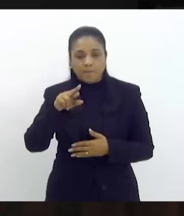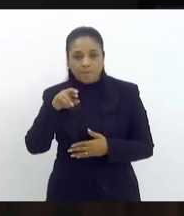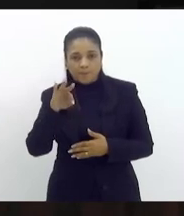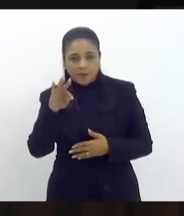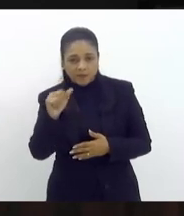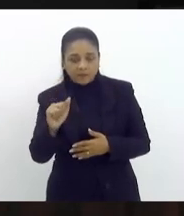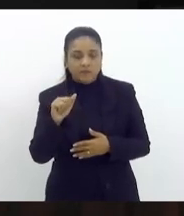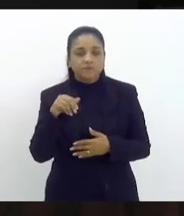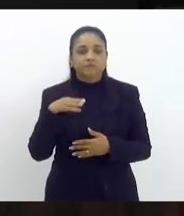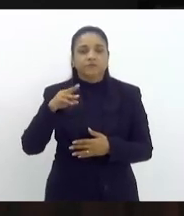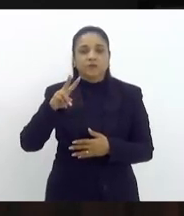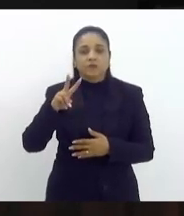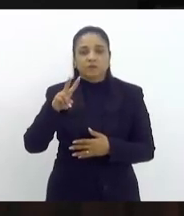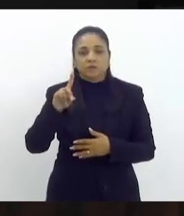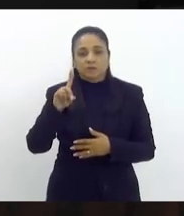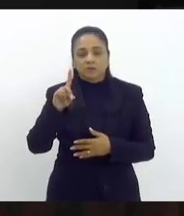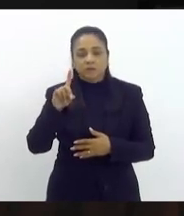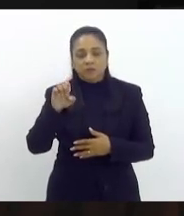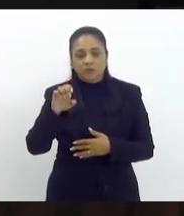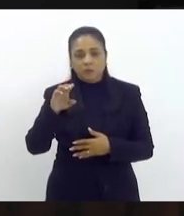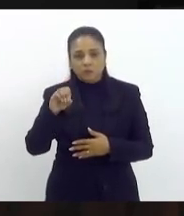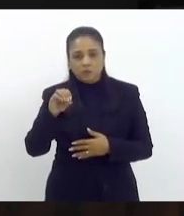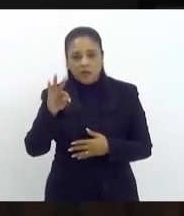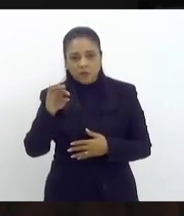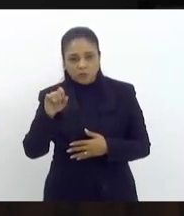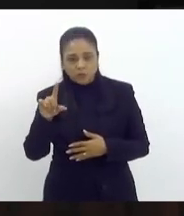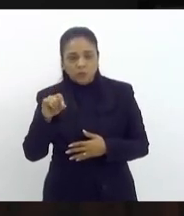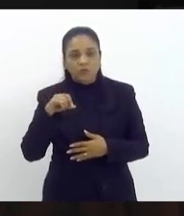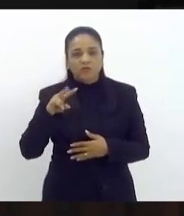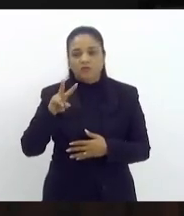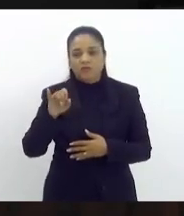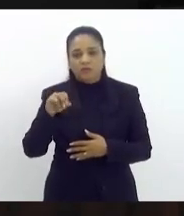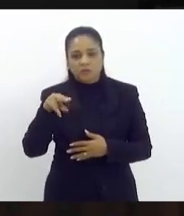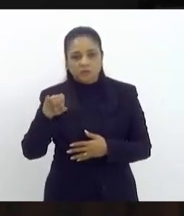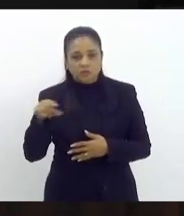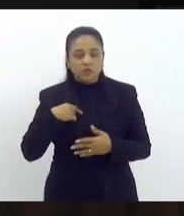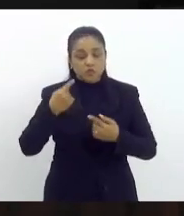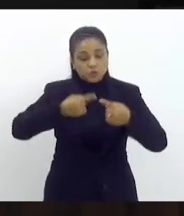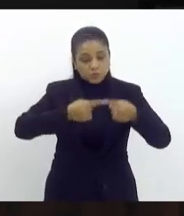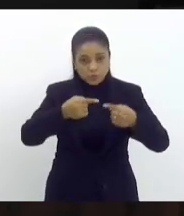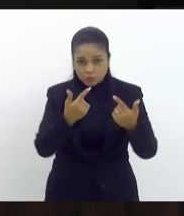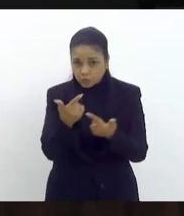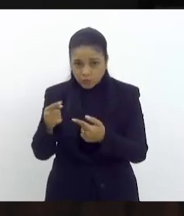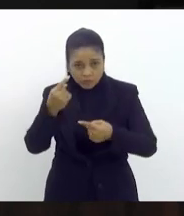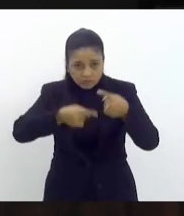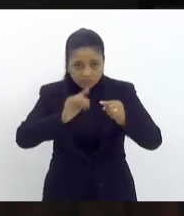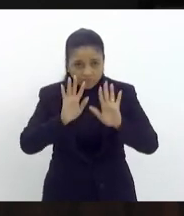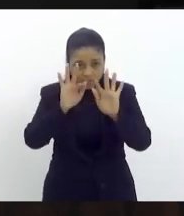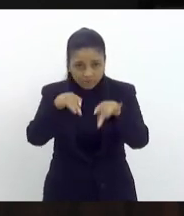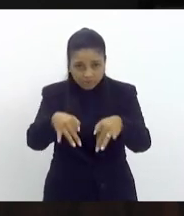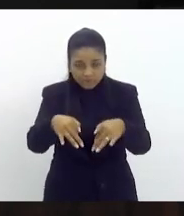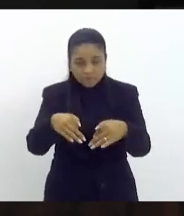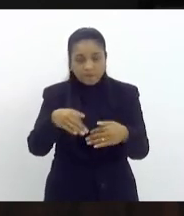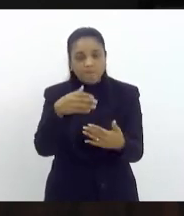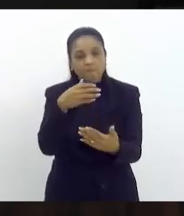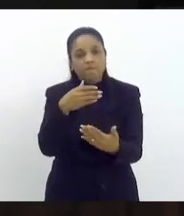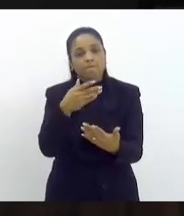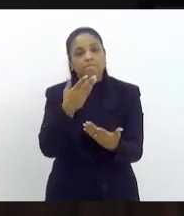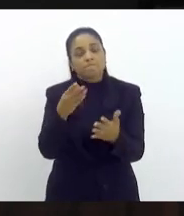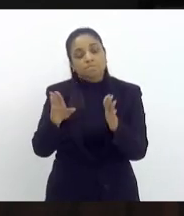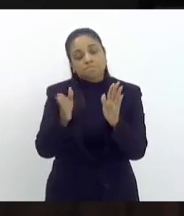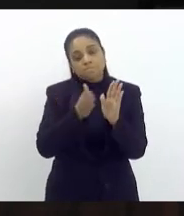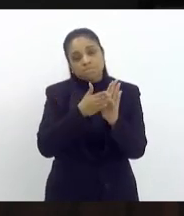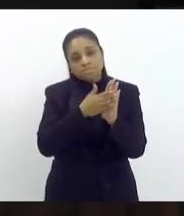doutor Deodalto Vinícius Cozolino em discussão não havendo quem queira discutir encerrada a discussão a presente